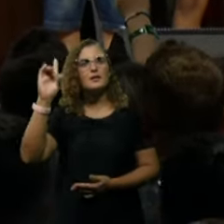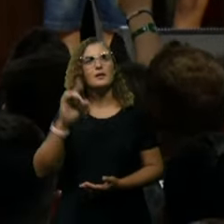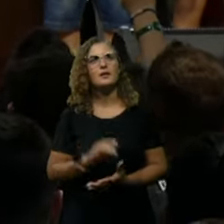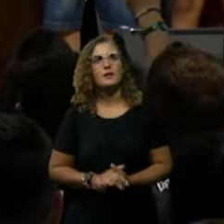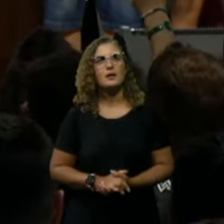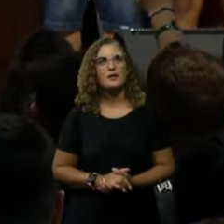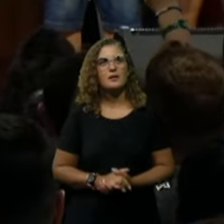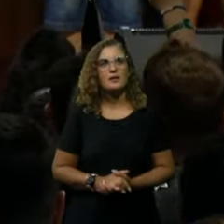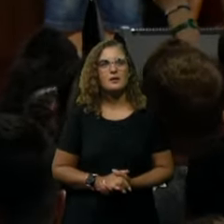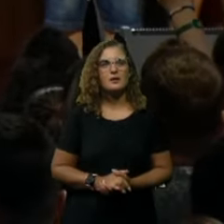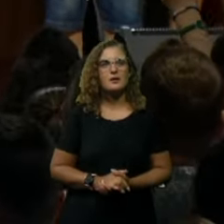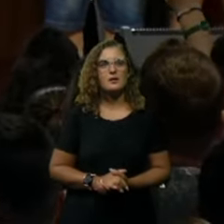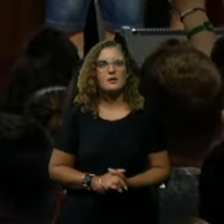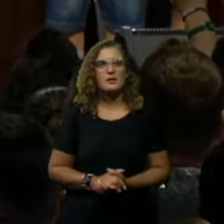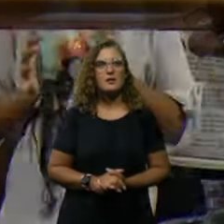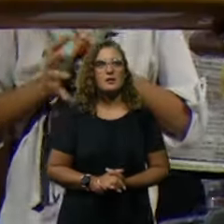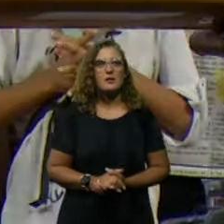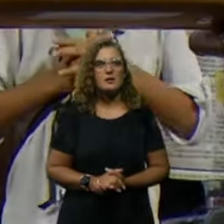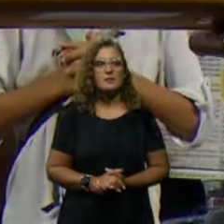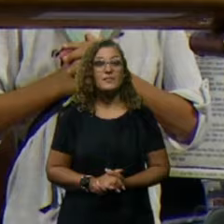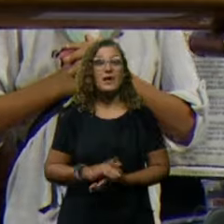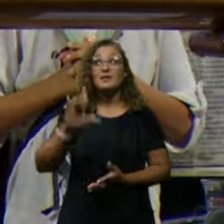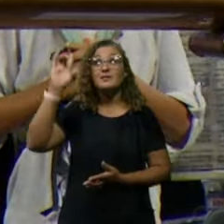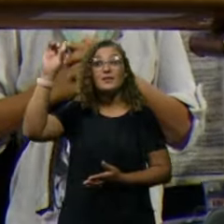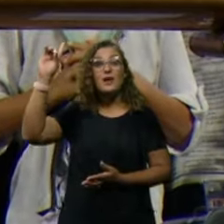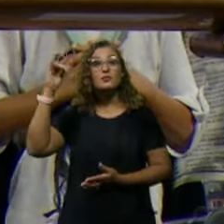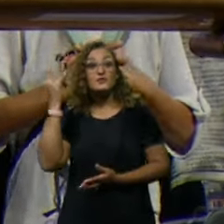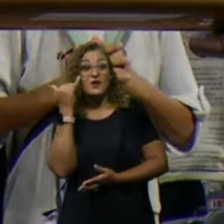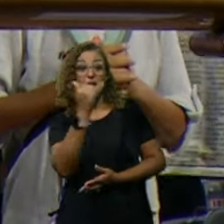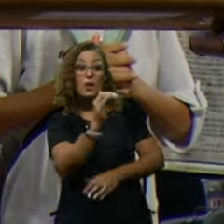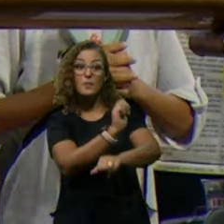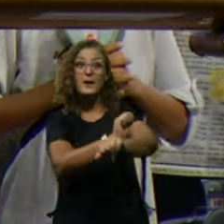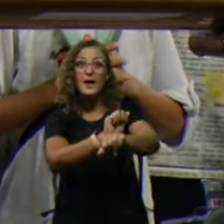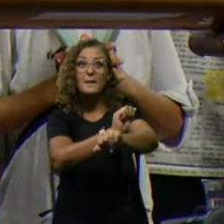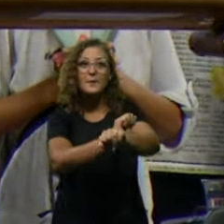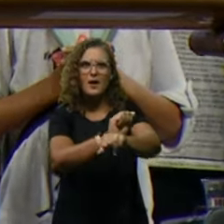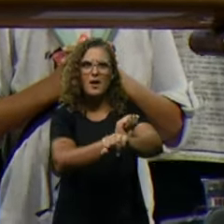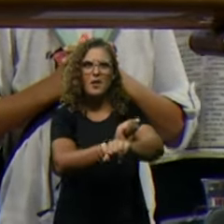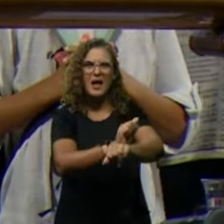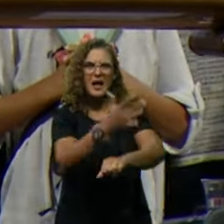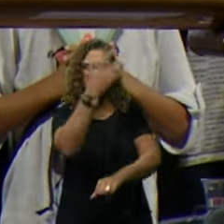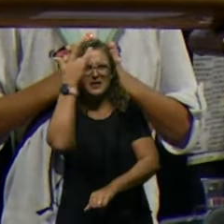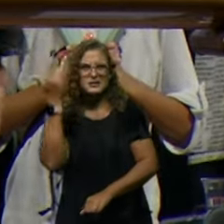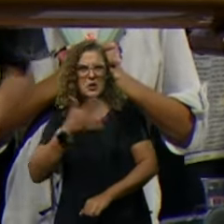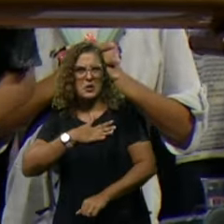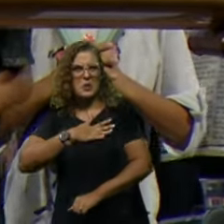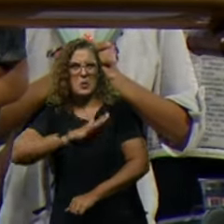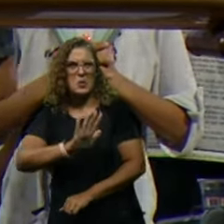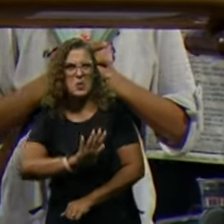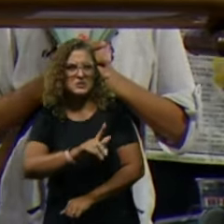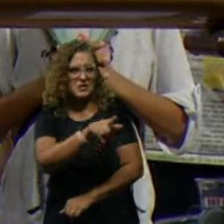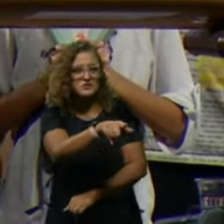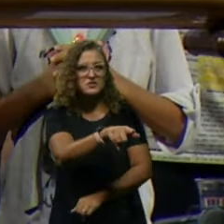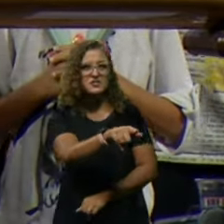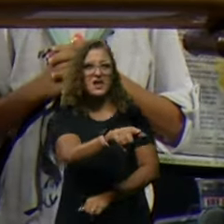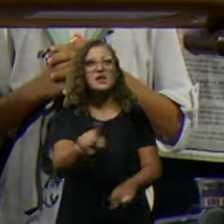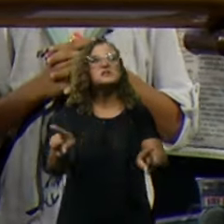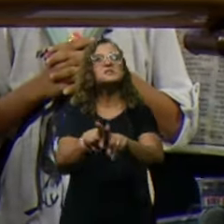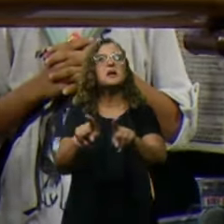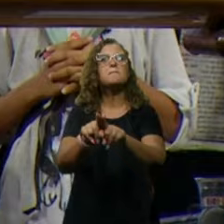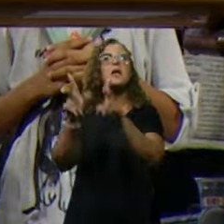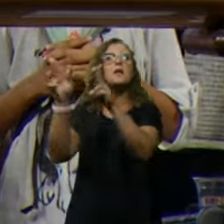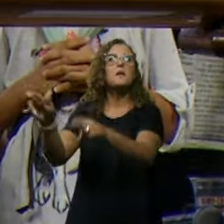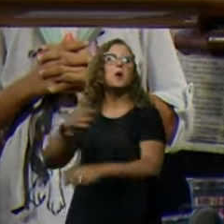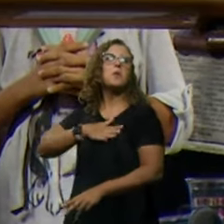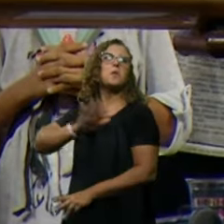isso aqui é coisa rara Deus não faz com todo mundo olha o que ele disse a Abrão que aí não gostar de você não precisa gostar de mim